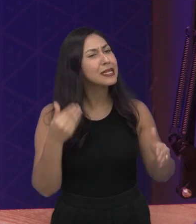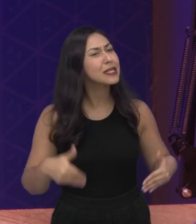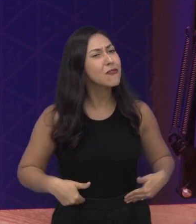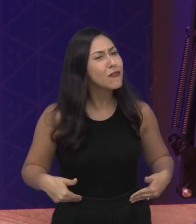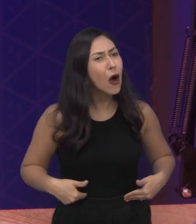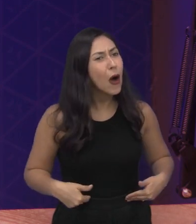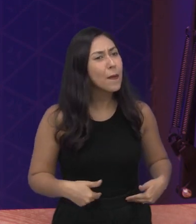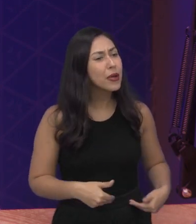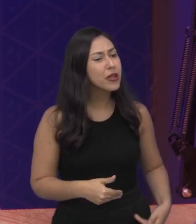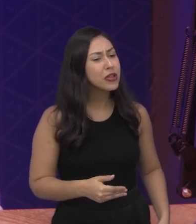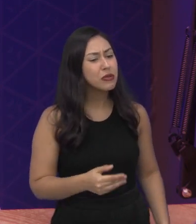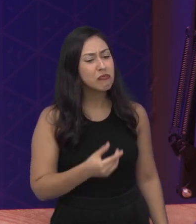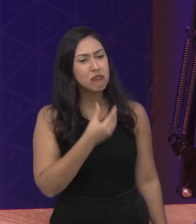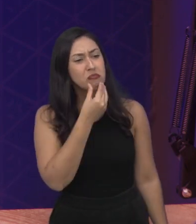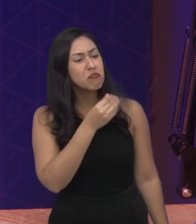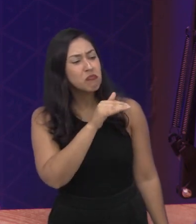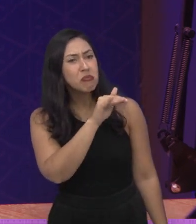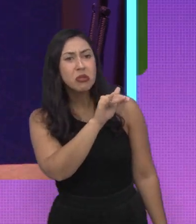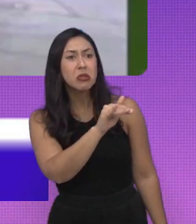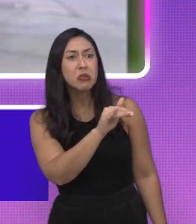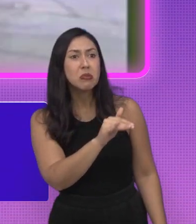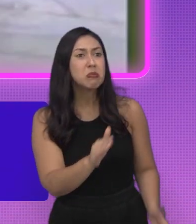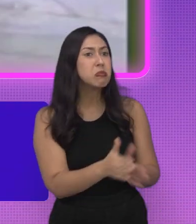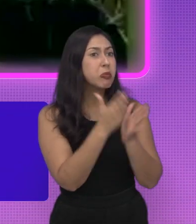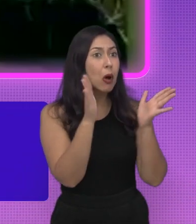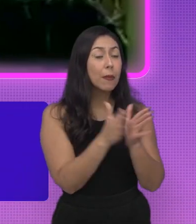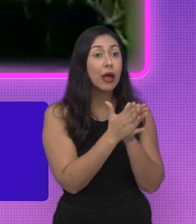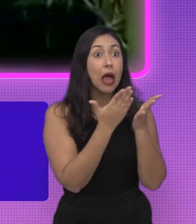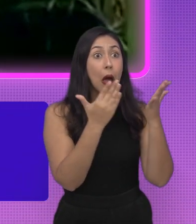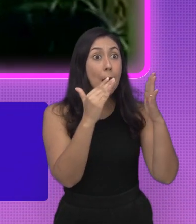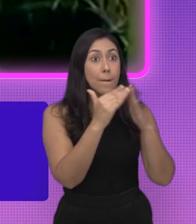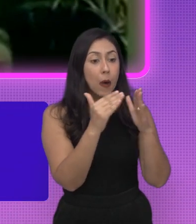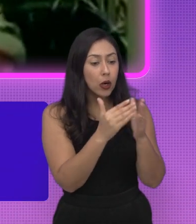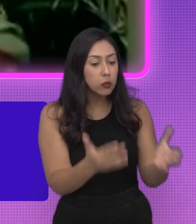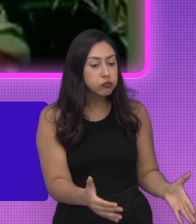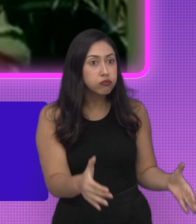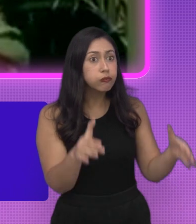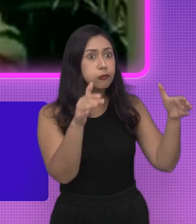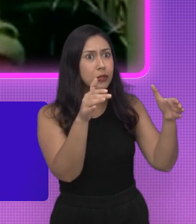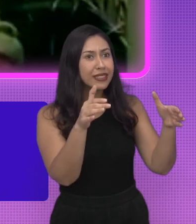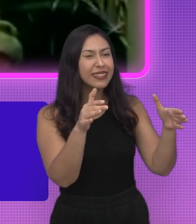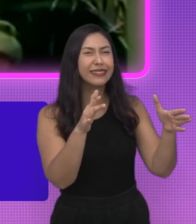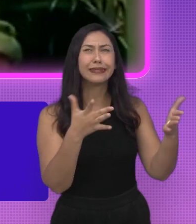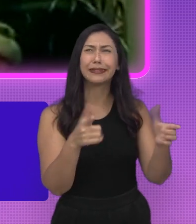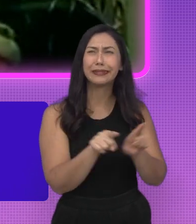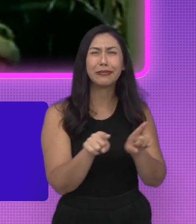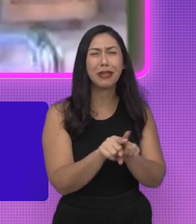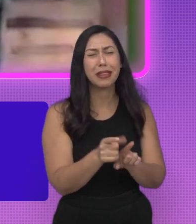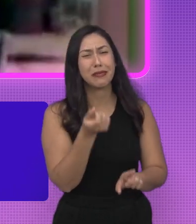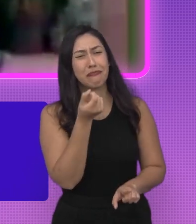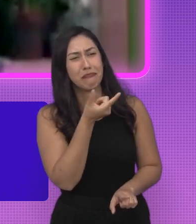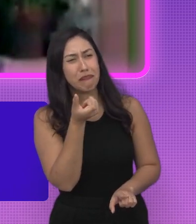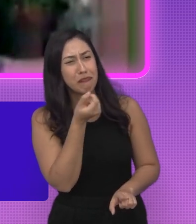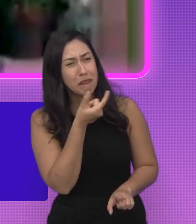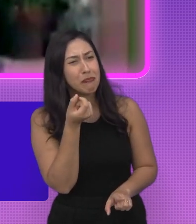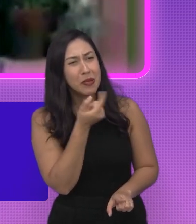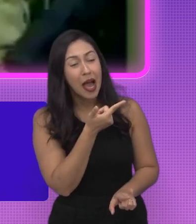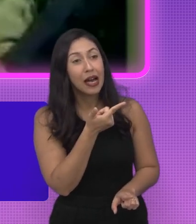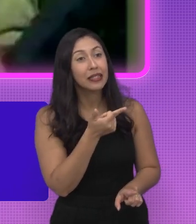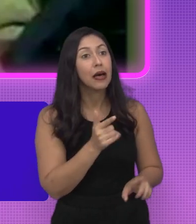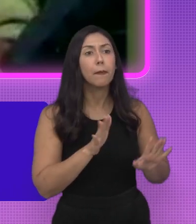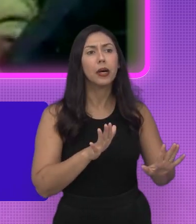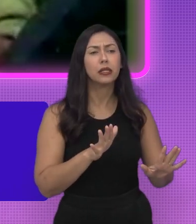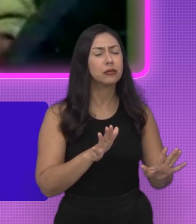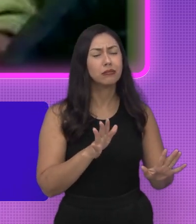por isso, né? Por ele ser um menino pobre. Ele mora num barril, mas o fato dele morar num barril às vezes vai mais pra uma questão cômica do que